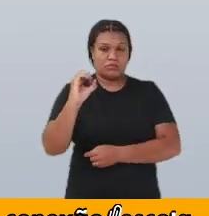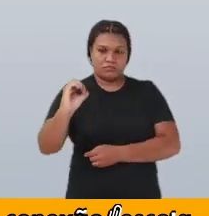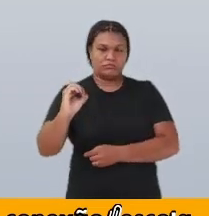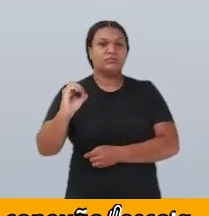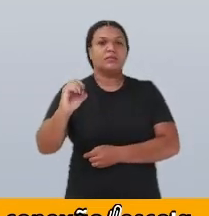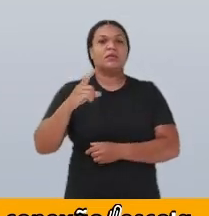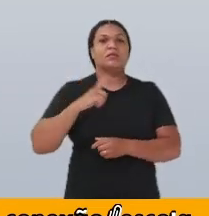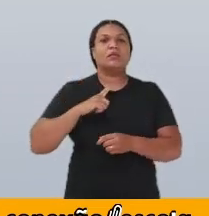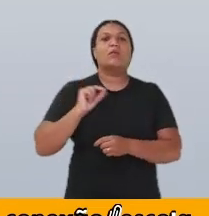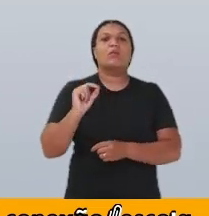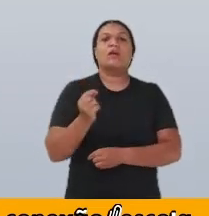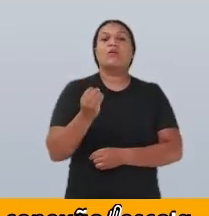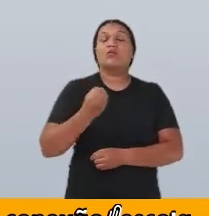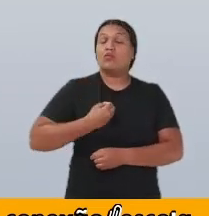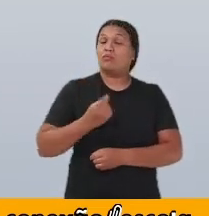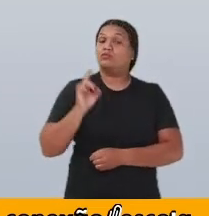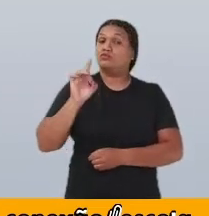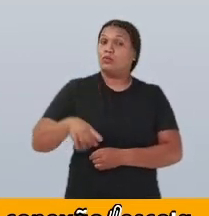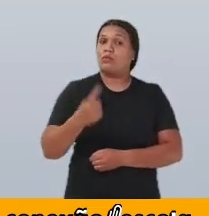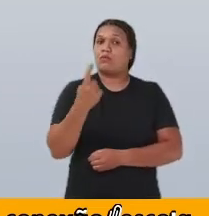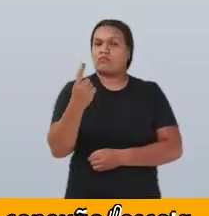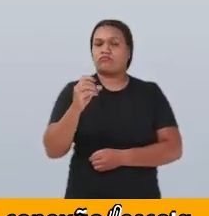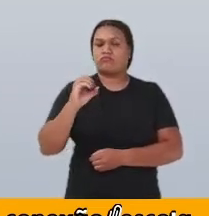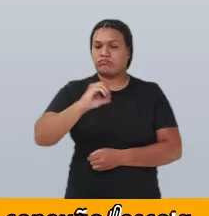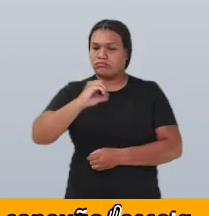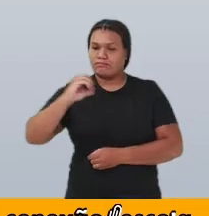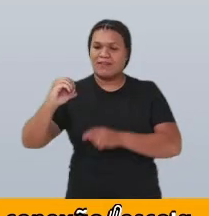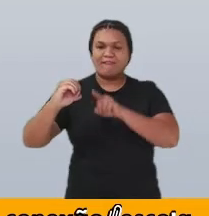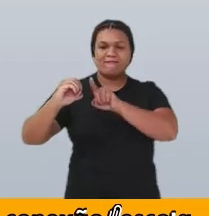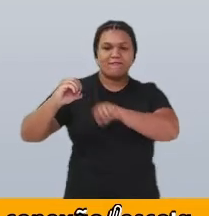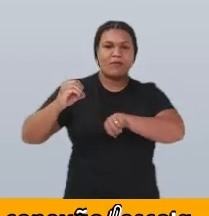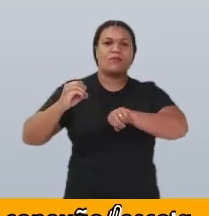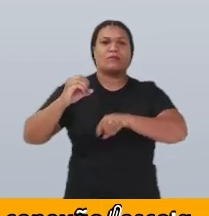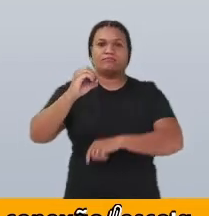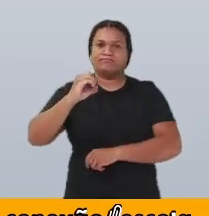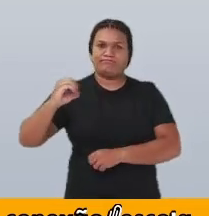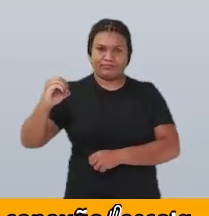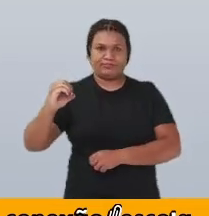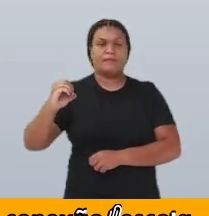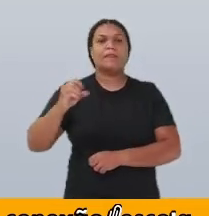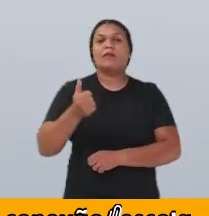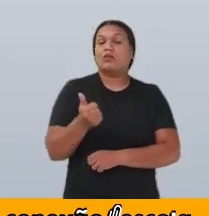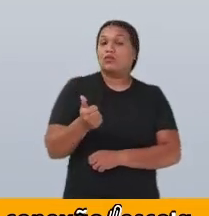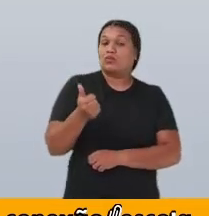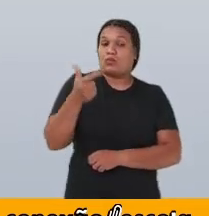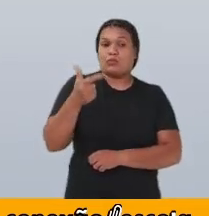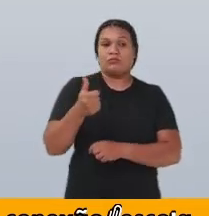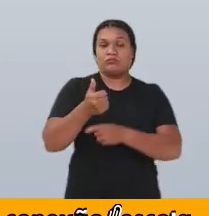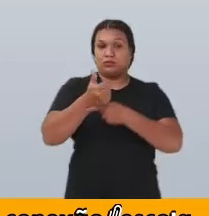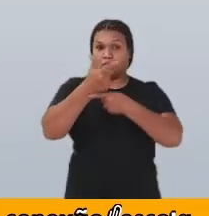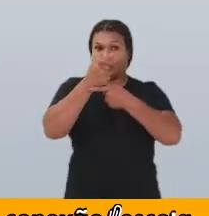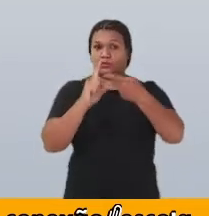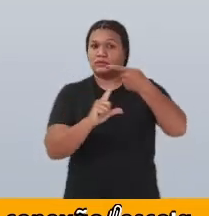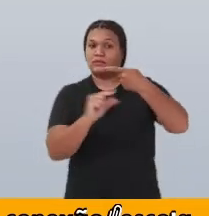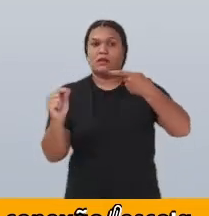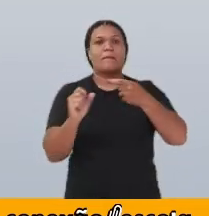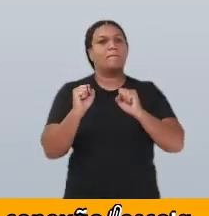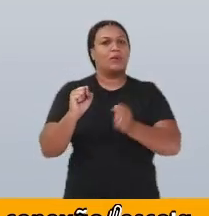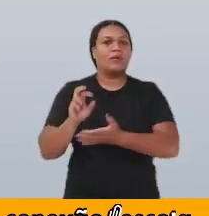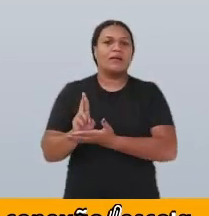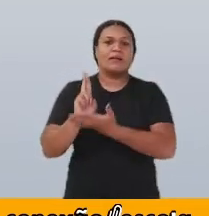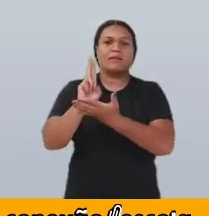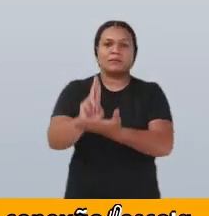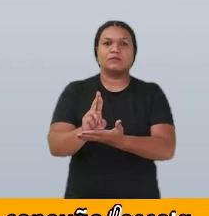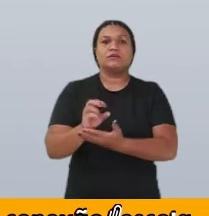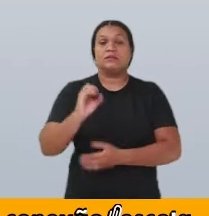uma casa decimal, um número após a vírgula. 12 centésimos também pode ser representada na